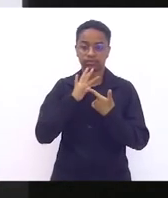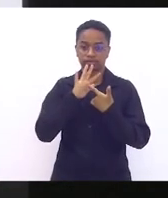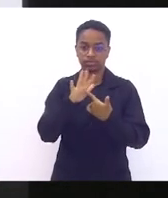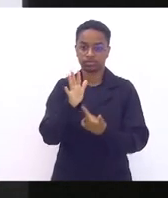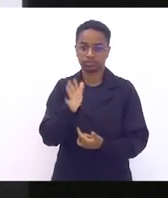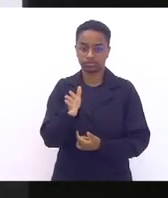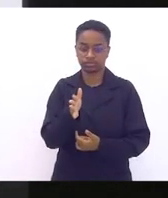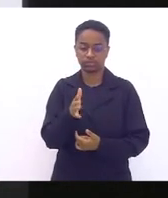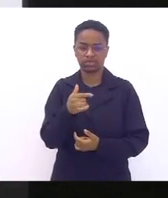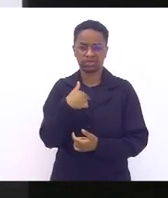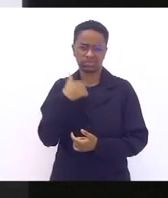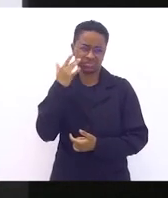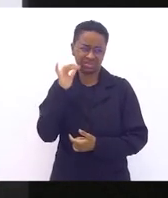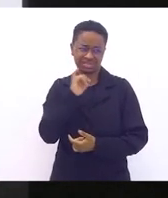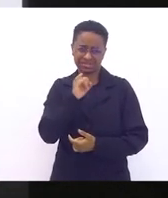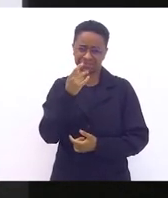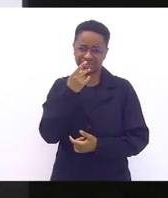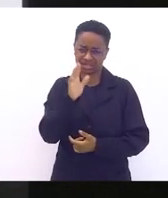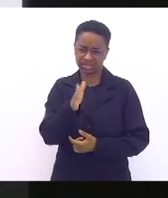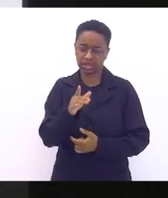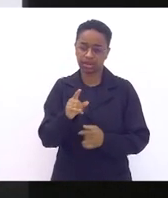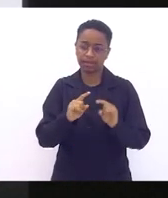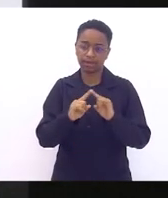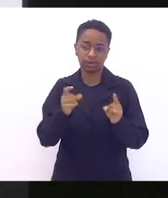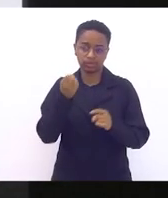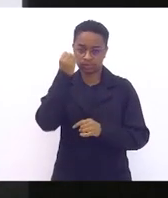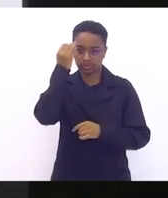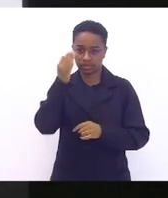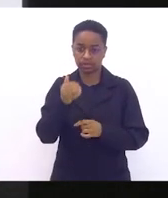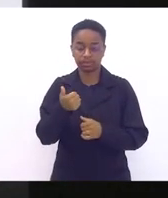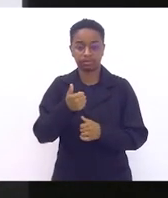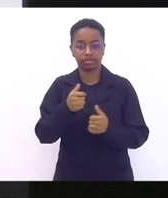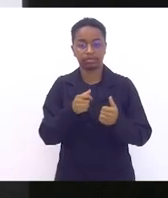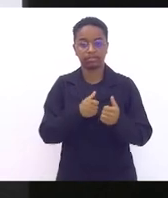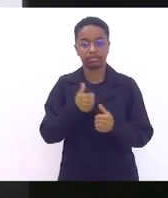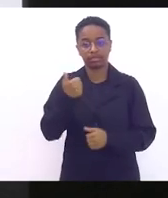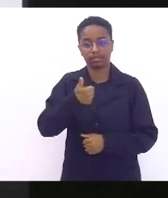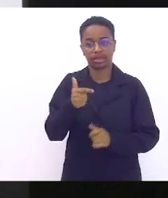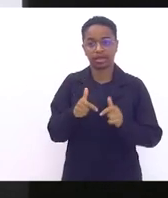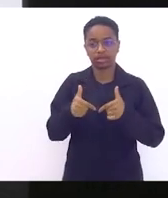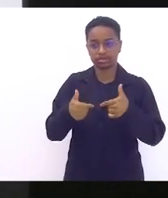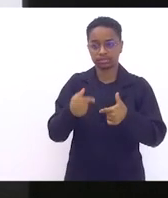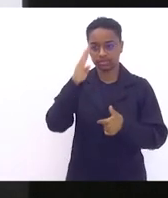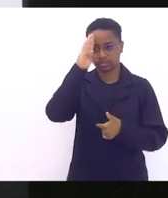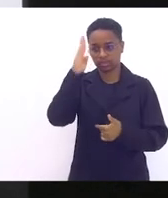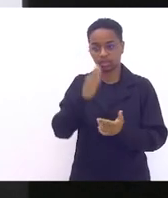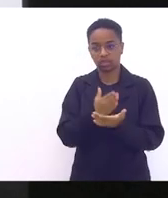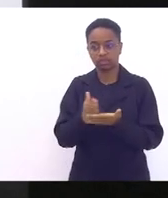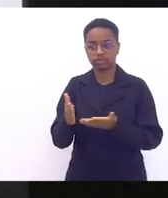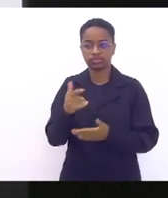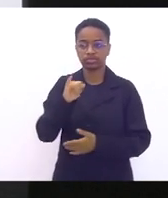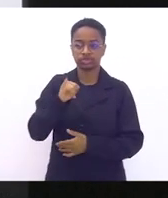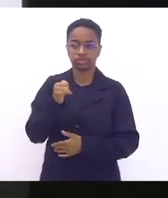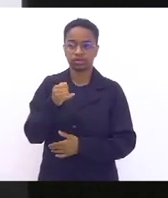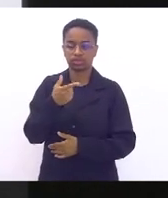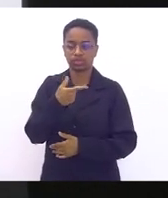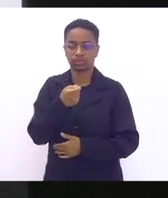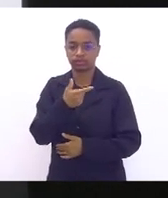eu não sei nem se foi falado, agora já não lembro, a primeira grande ação do projeto foi em janeiro de 2021, foi